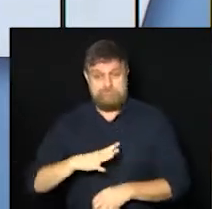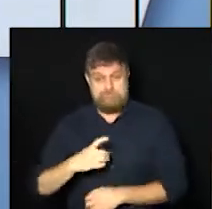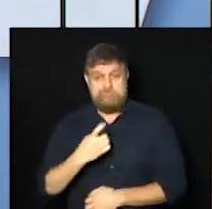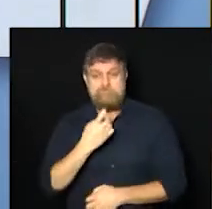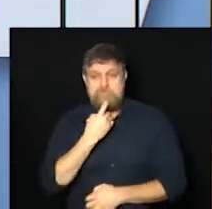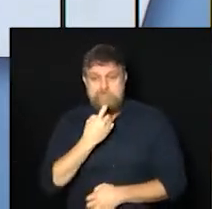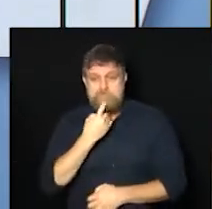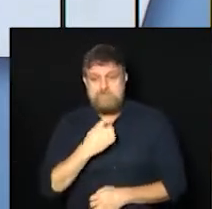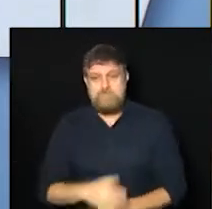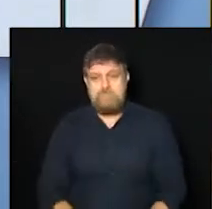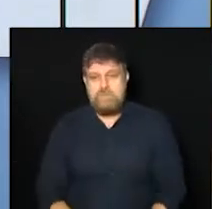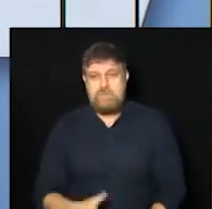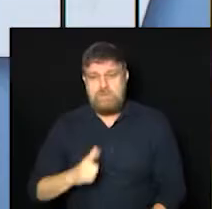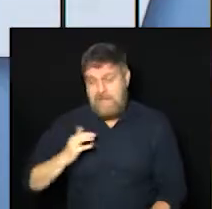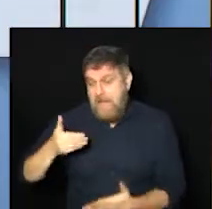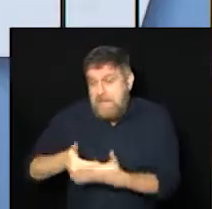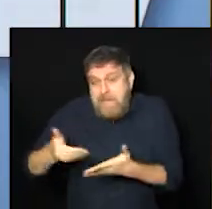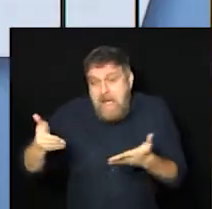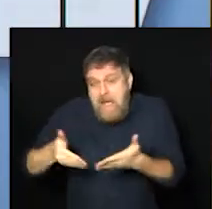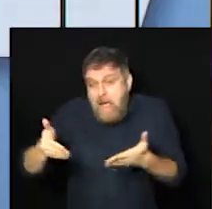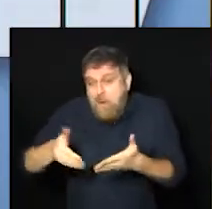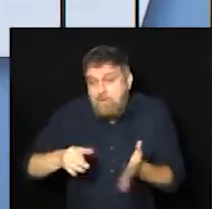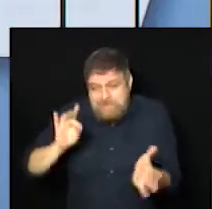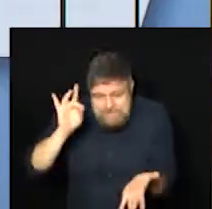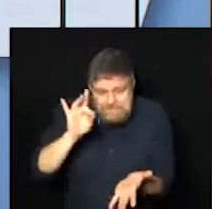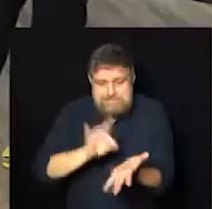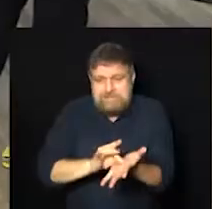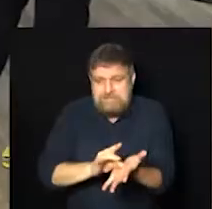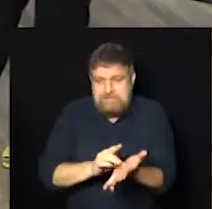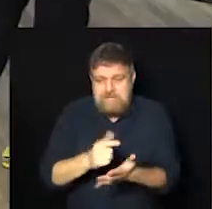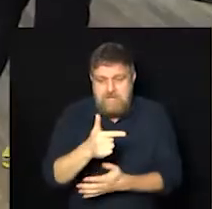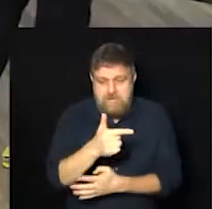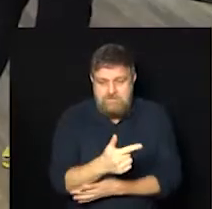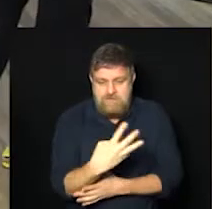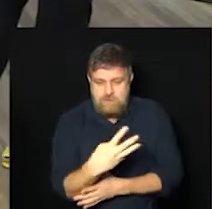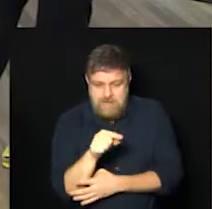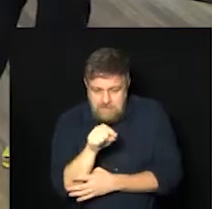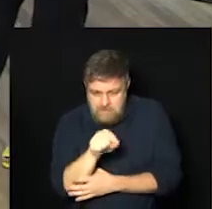de Campinas. Até o momento são confirmados